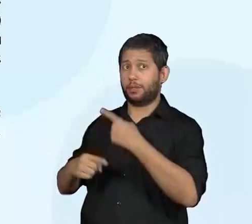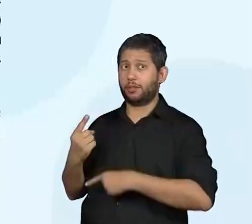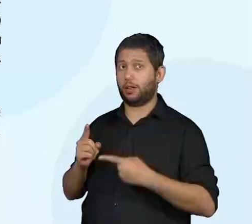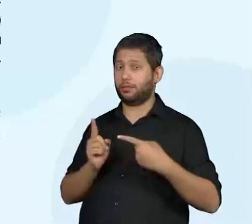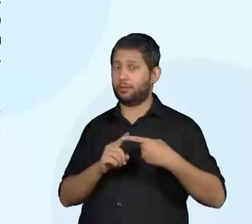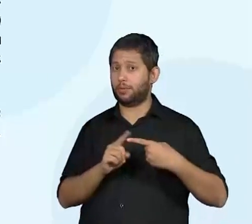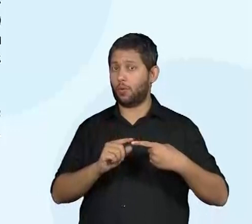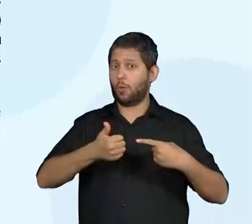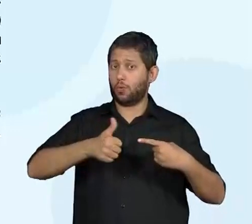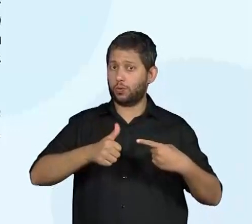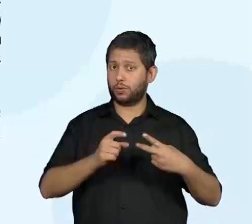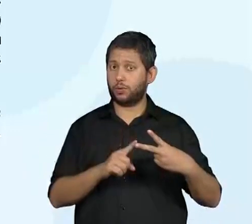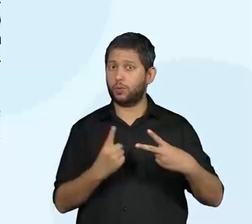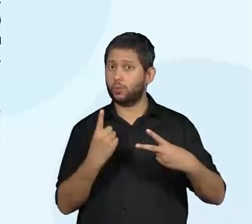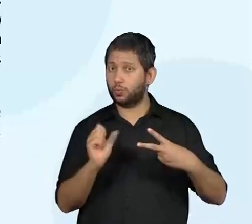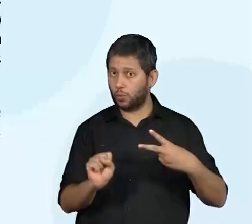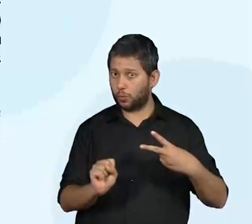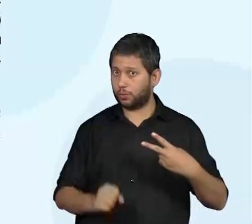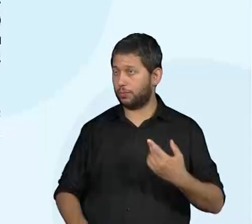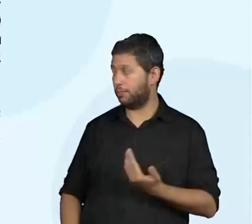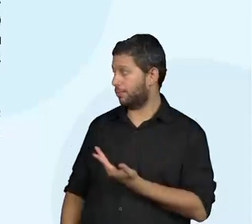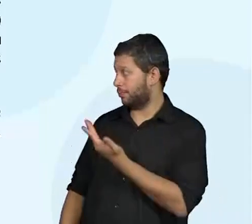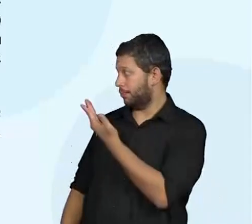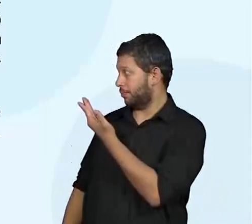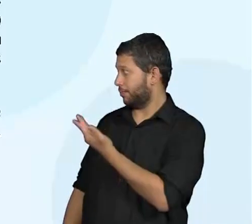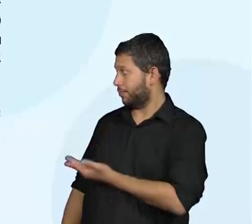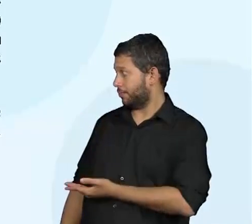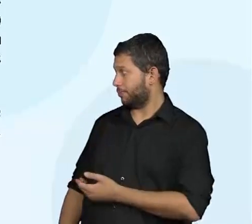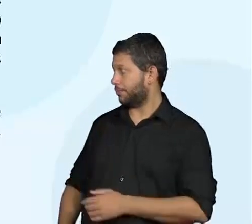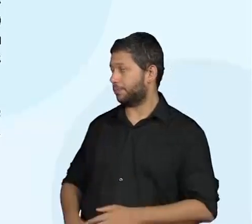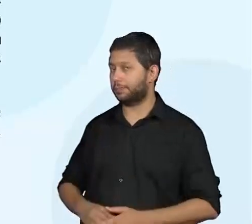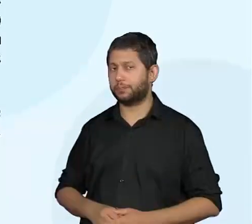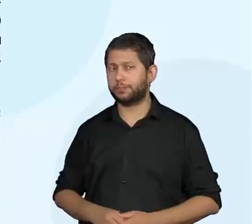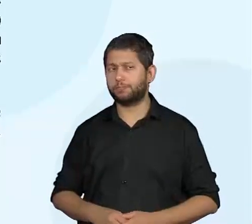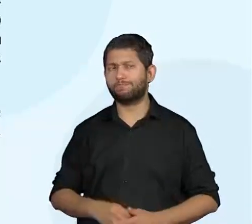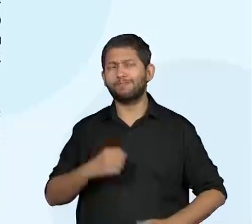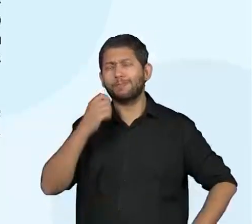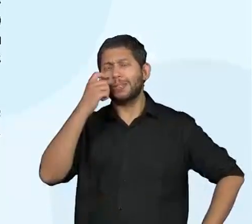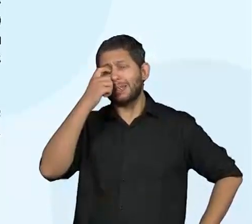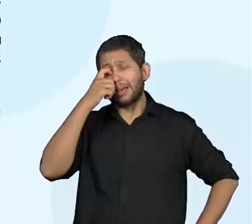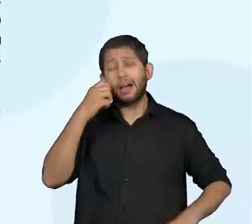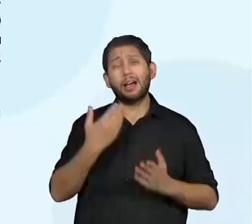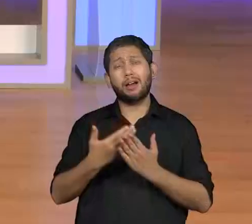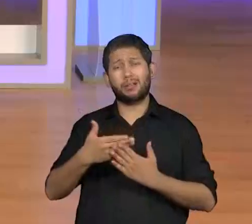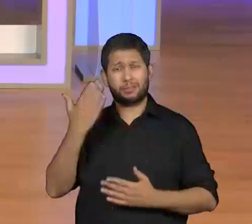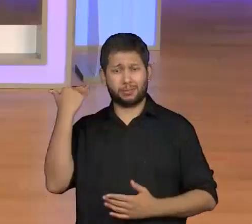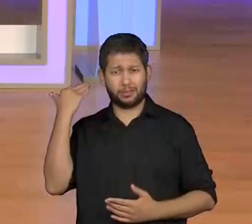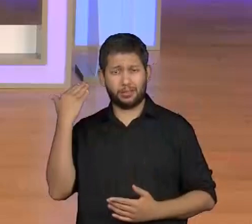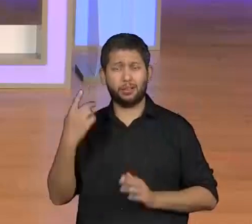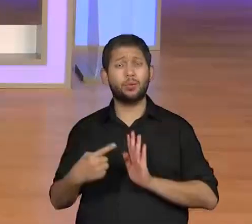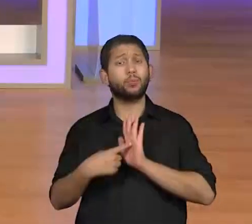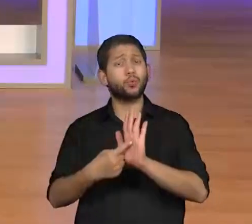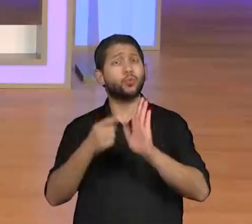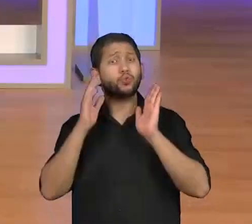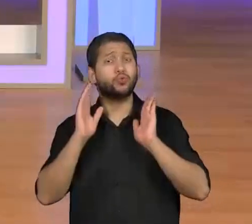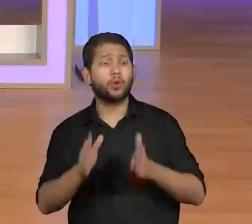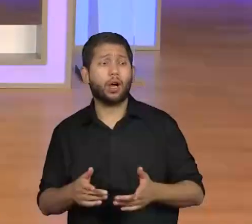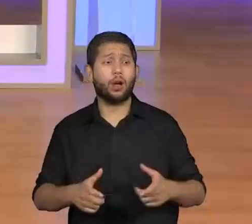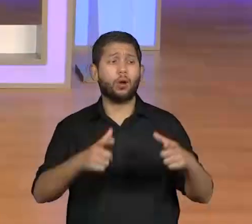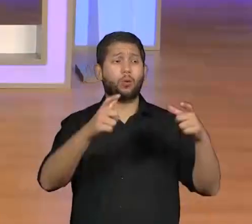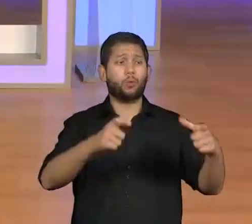EF04-GE18. Muito bem. Nós tivemos uma aula anterior falando sobre formação das paisagens,